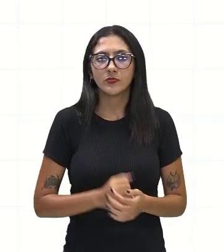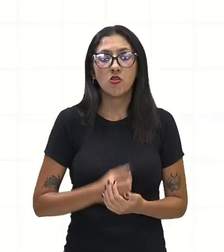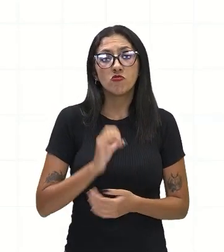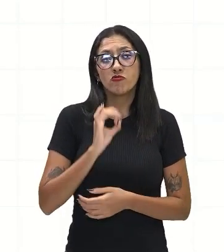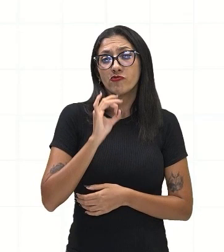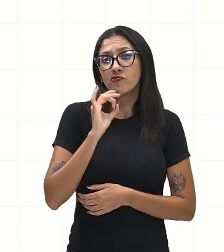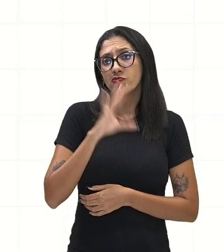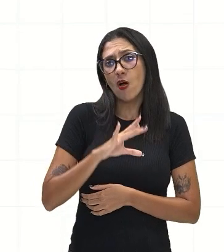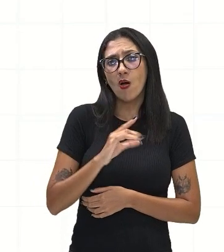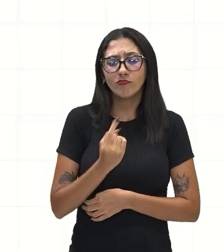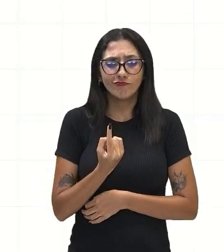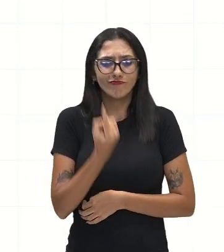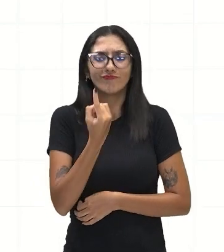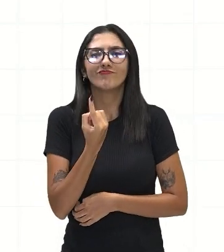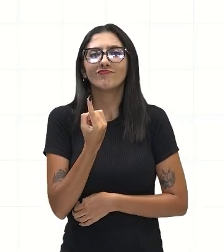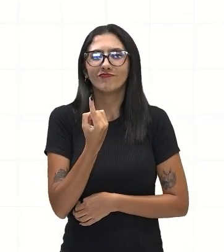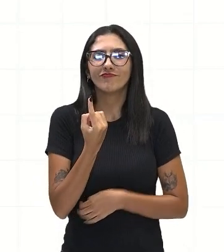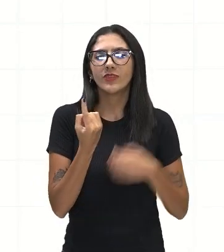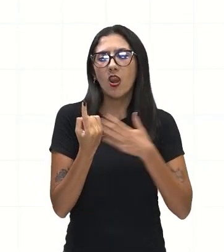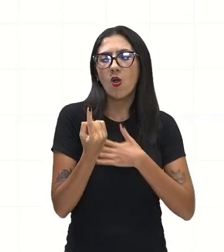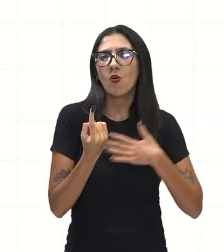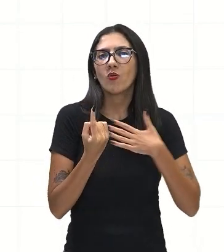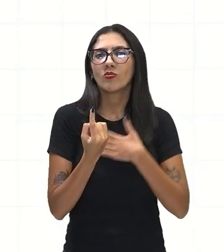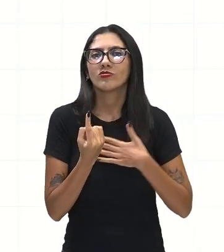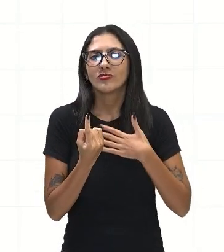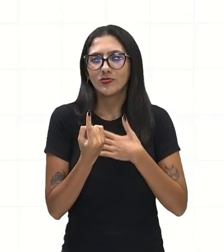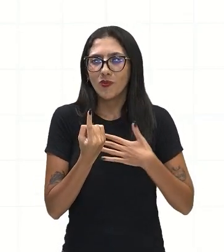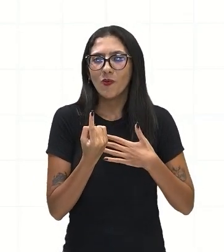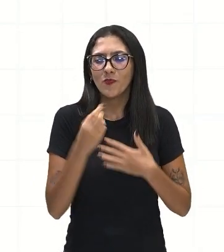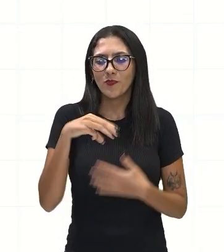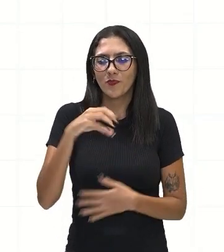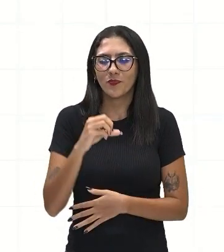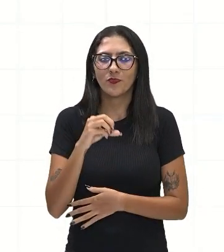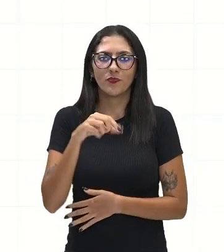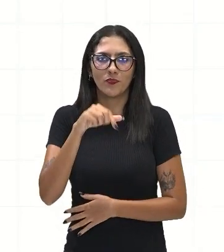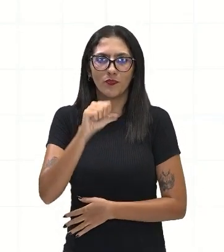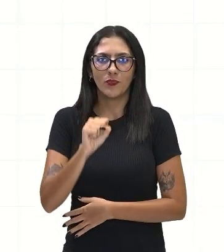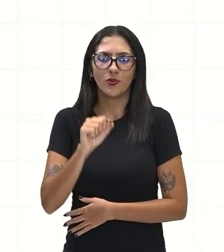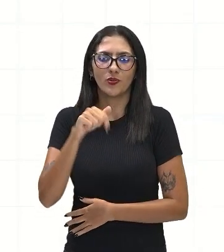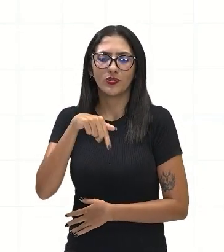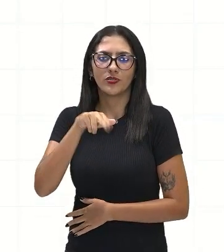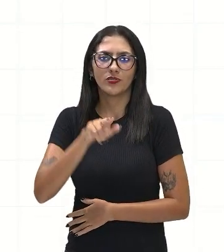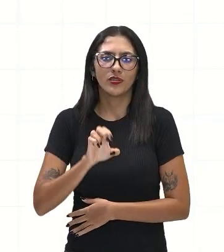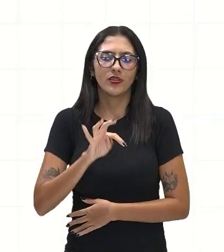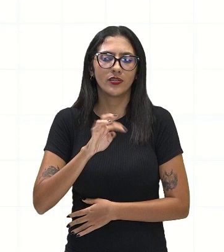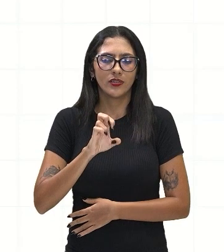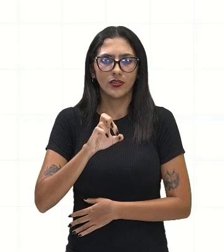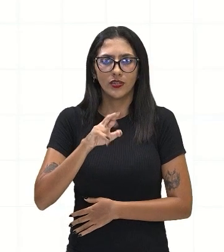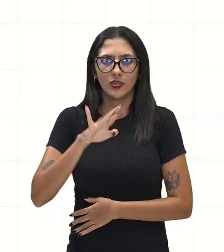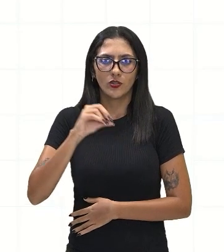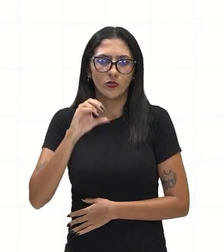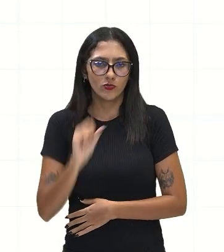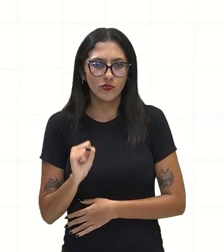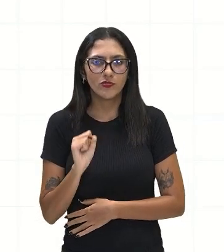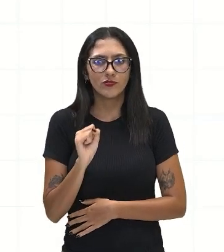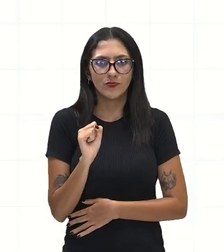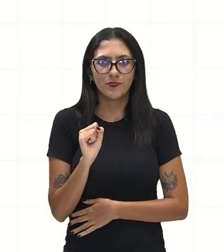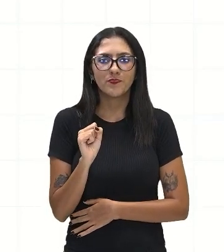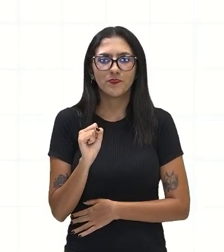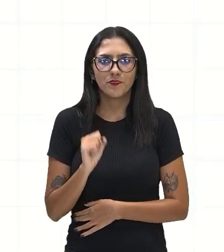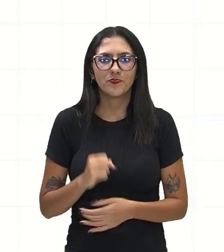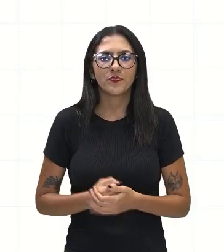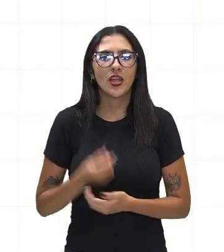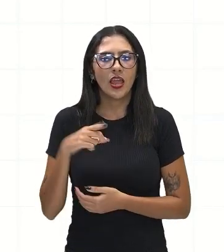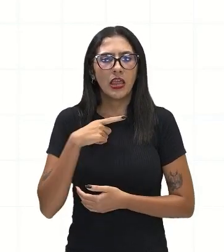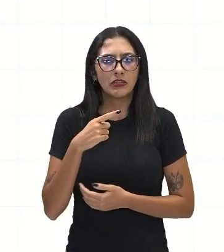talvez, Os Três Mosqueteiros. Os Três Mosqueteiros, numa edição monumental, muito